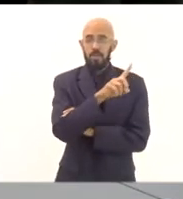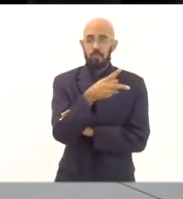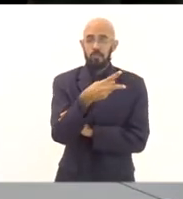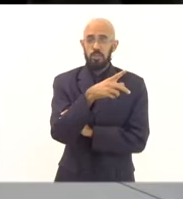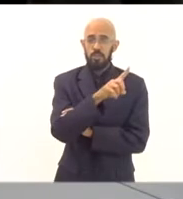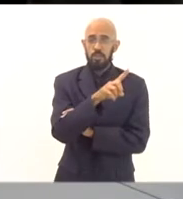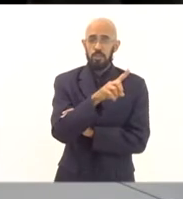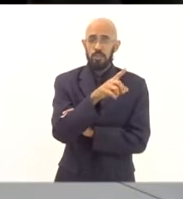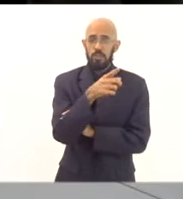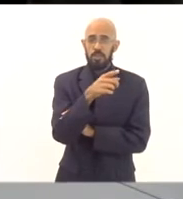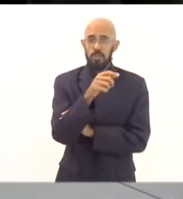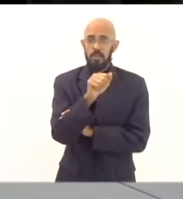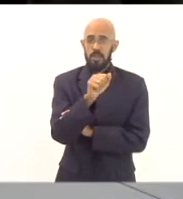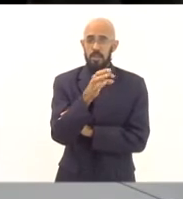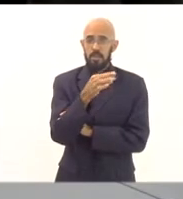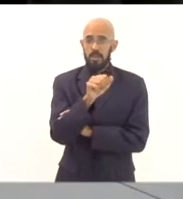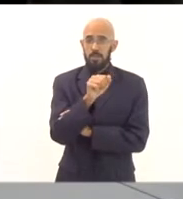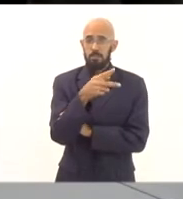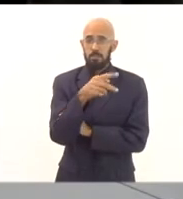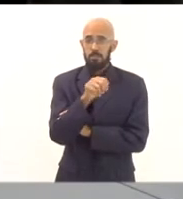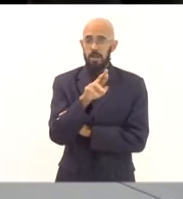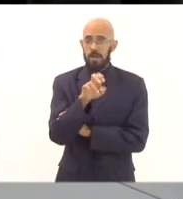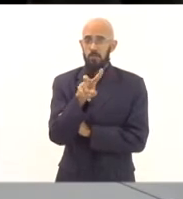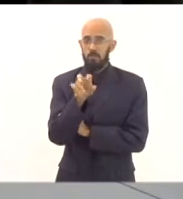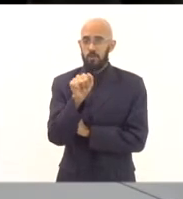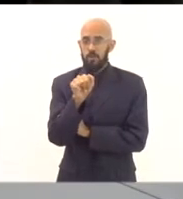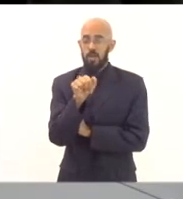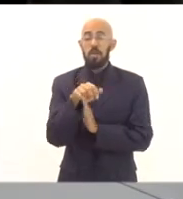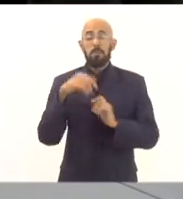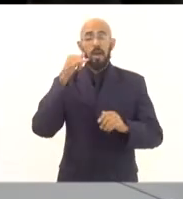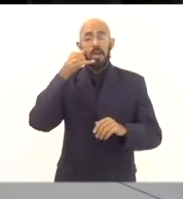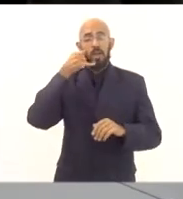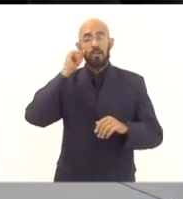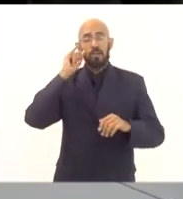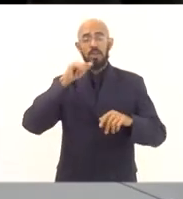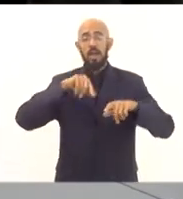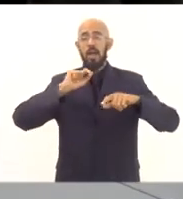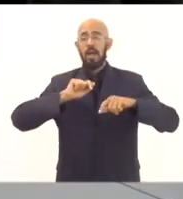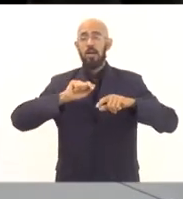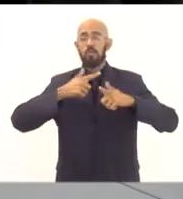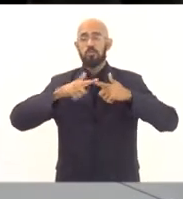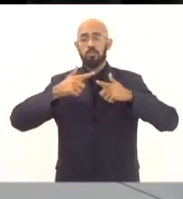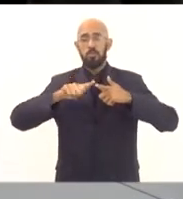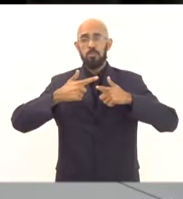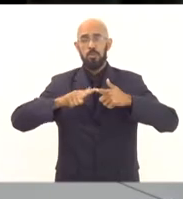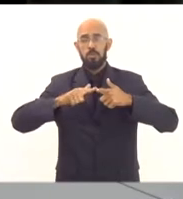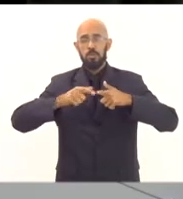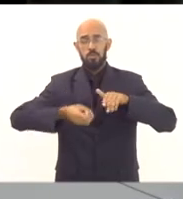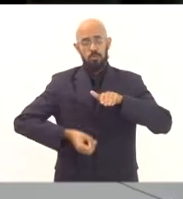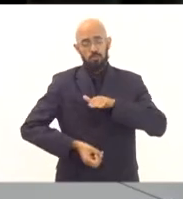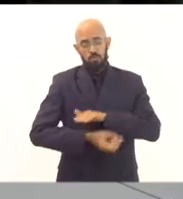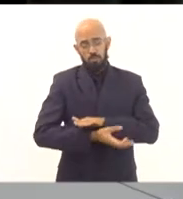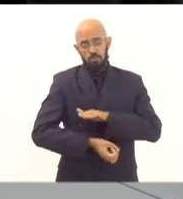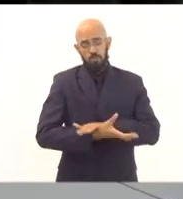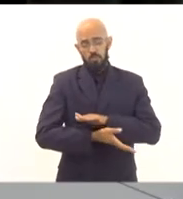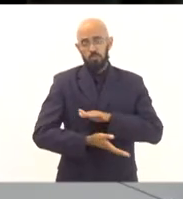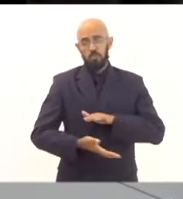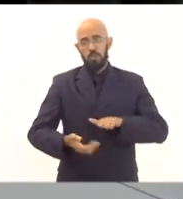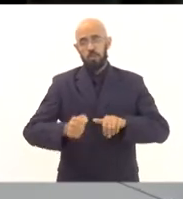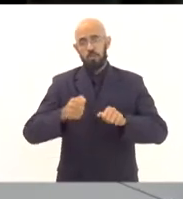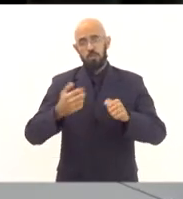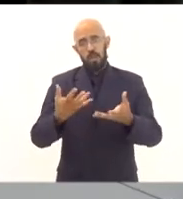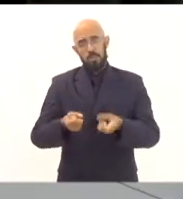exatamente as questões de fraude as questões de quem tem direito realmente porque pode estar recebendo outros outros